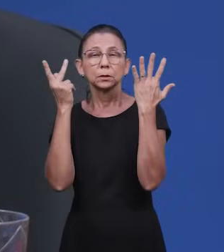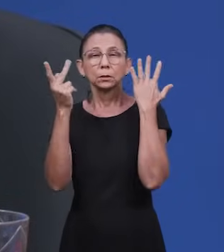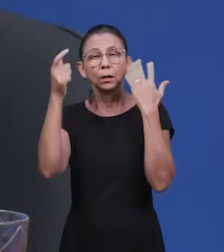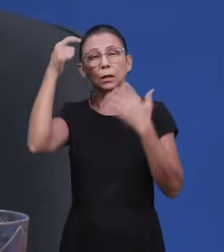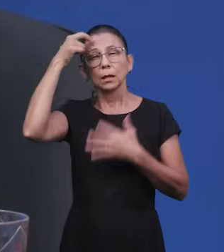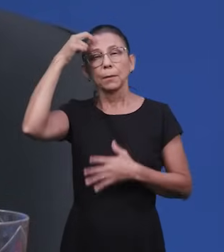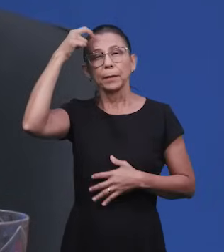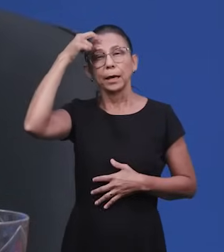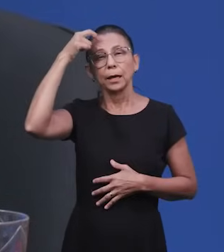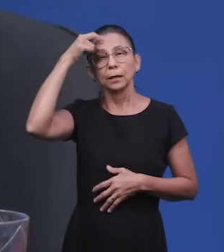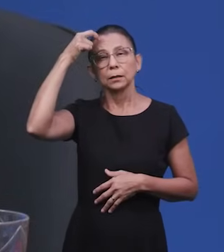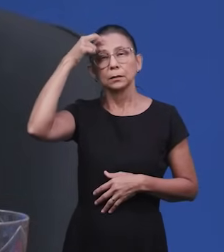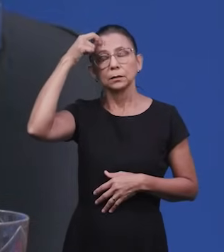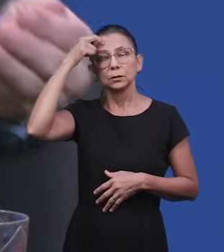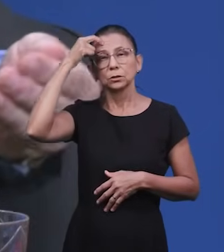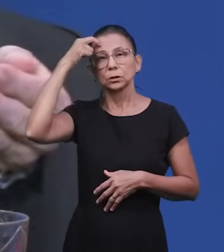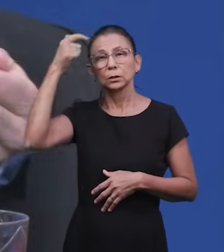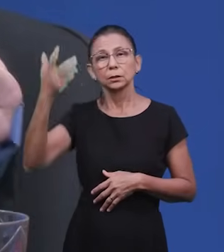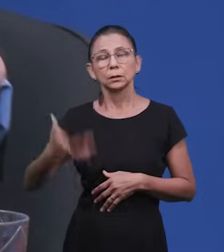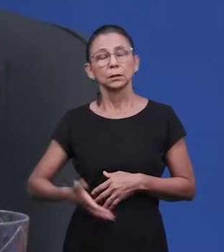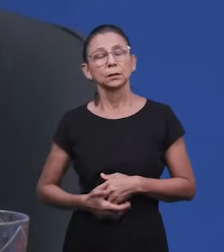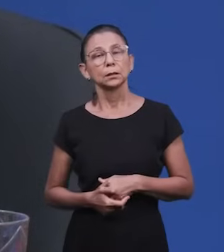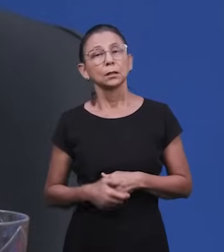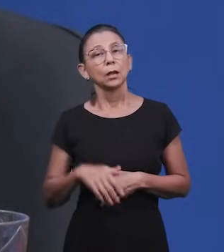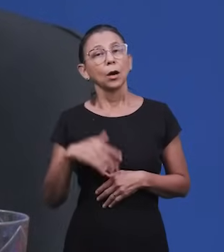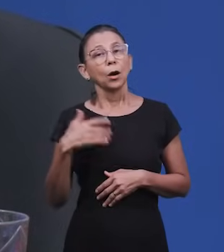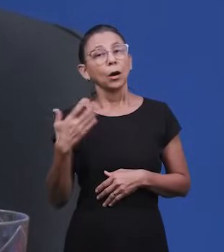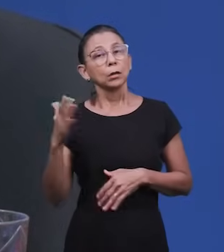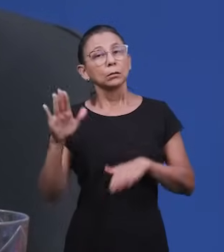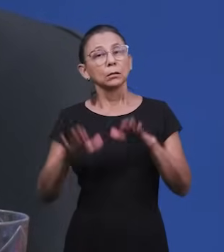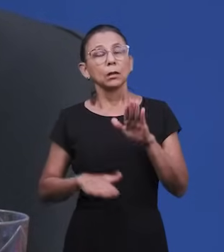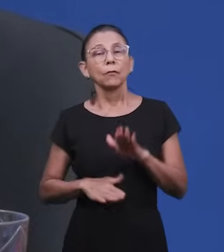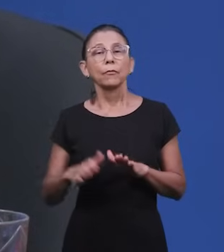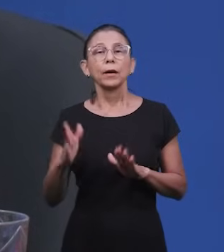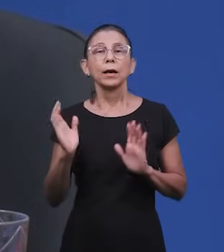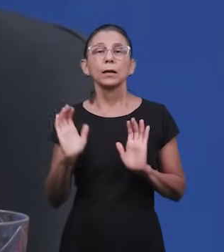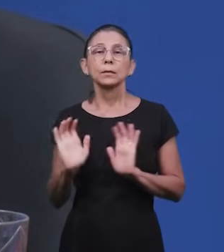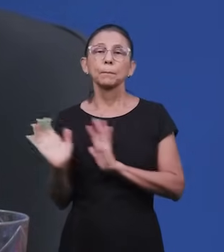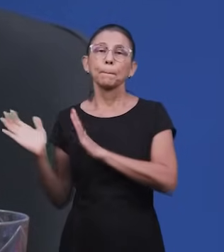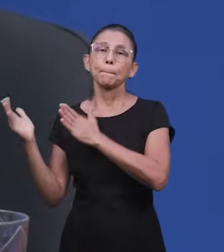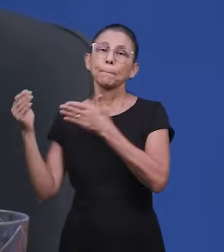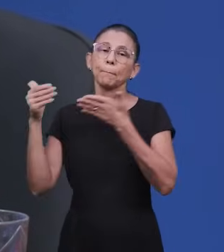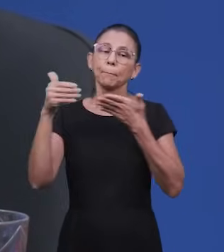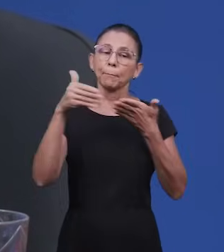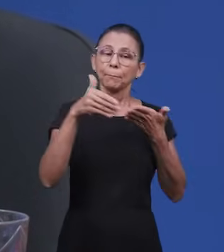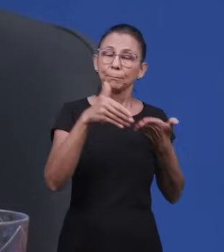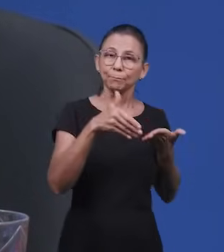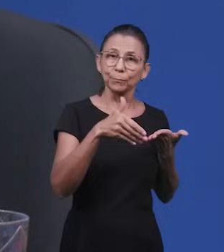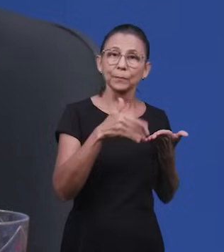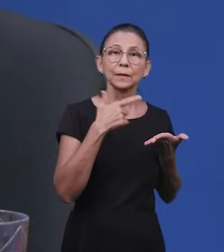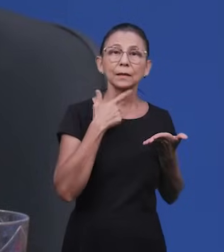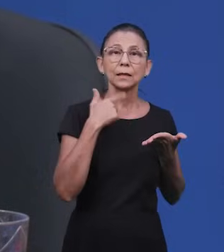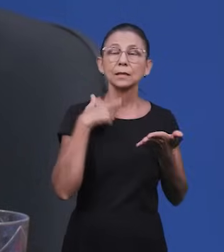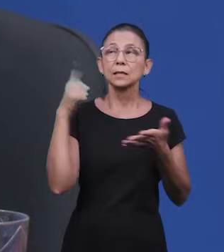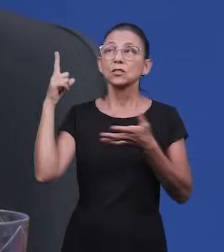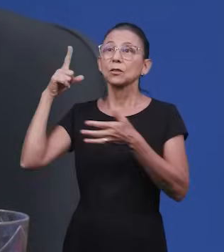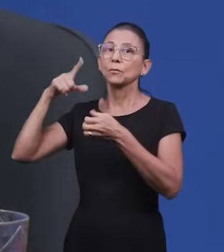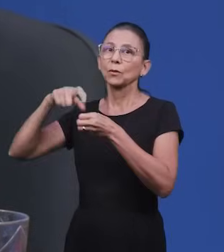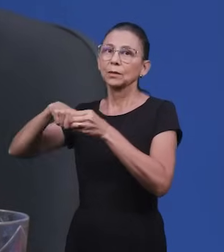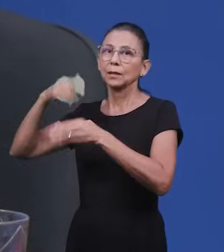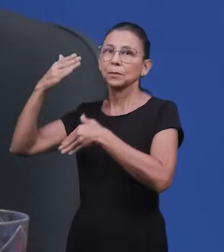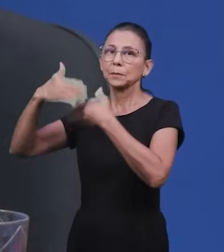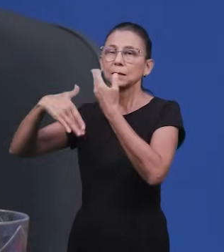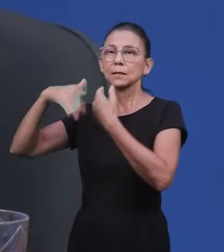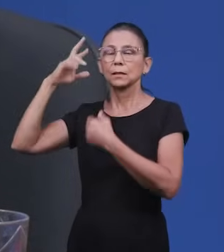psicológica, seja uma pessoa que saiu da igreja e quer voltar. O 0800 é